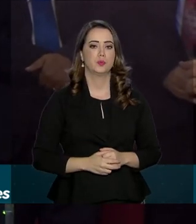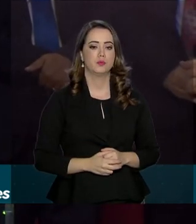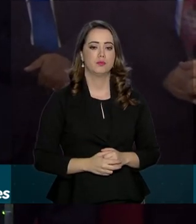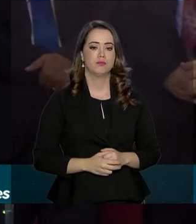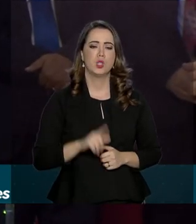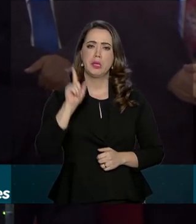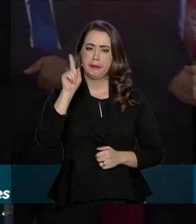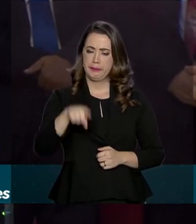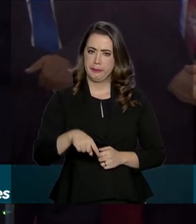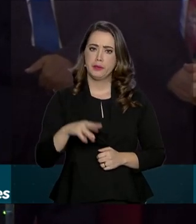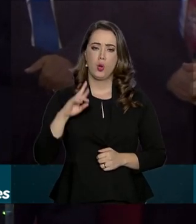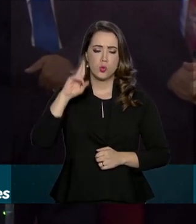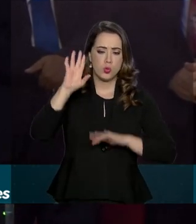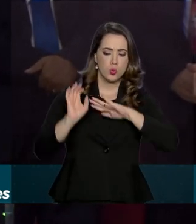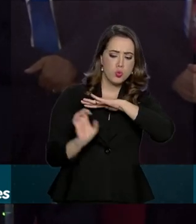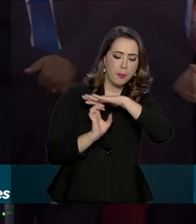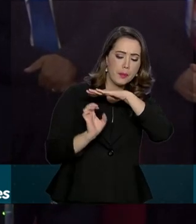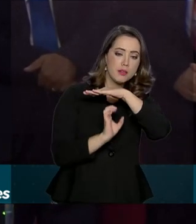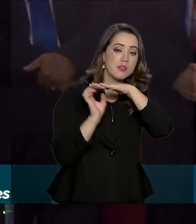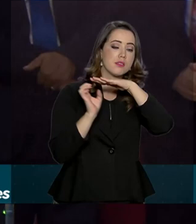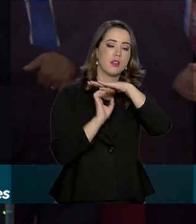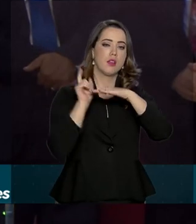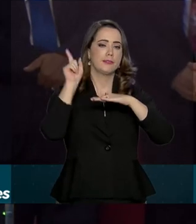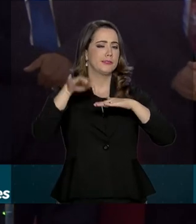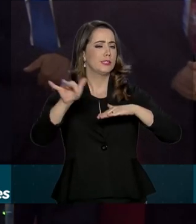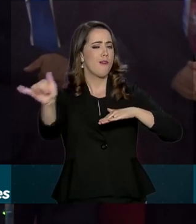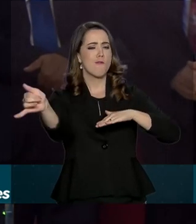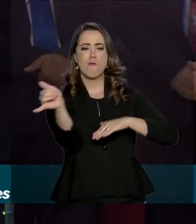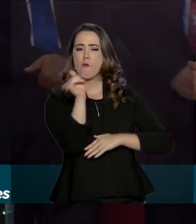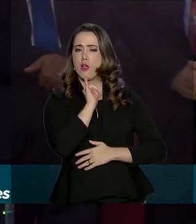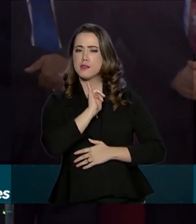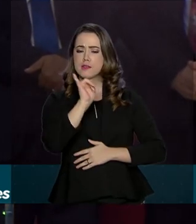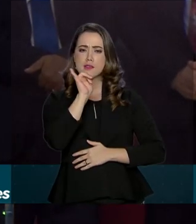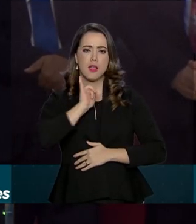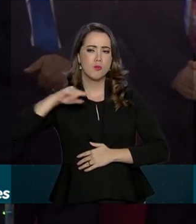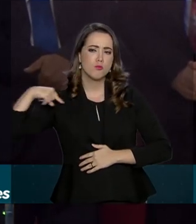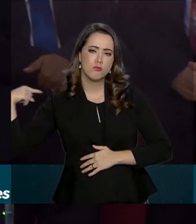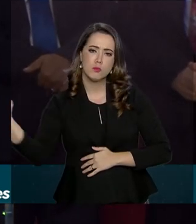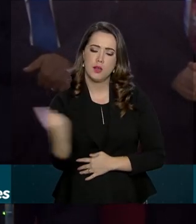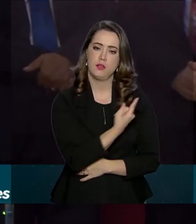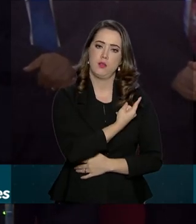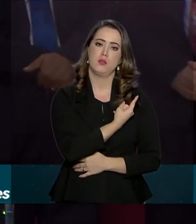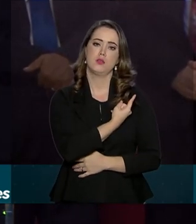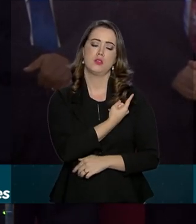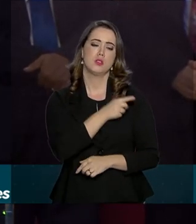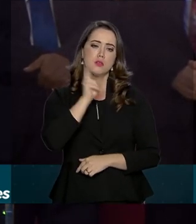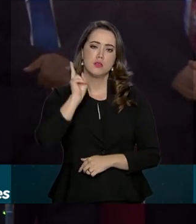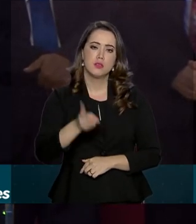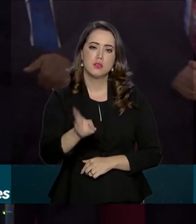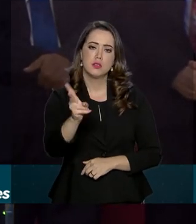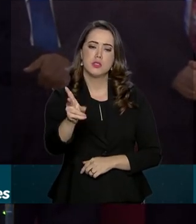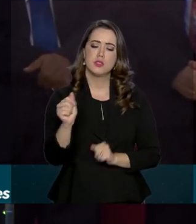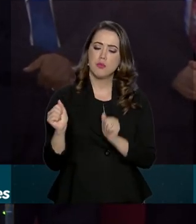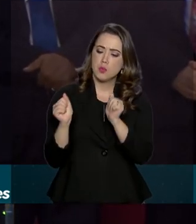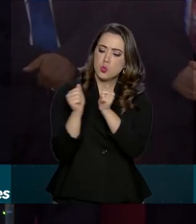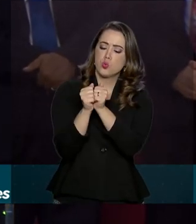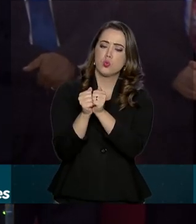Um empresário que é um exemplo para todos nós, que sempre